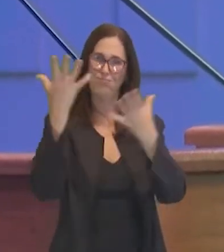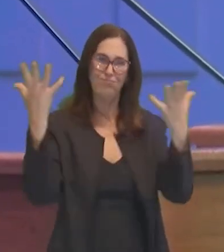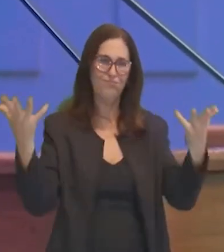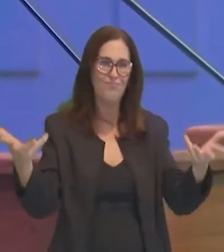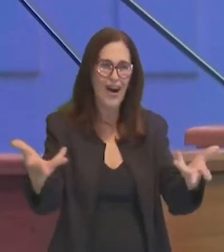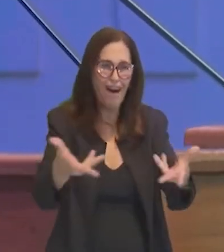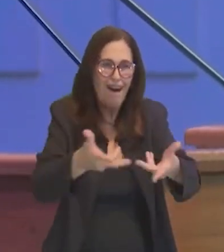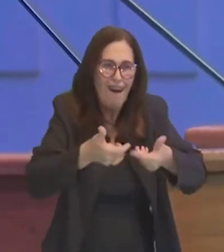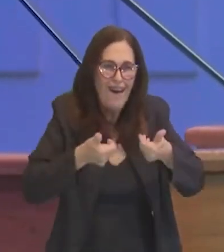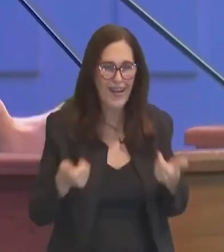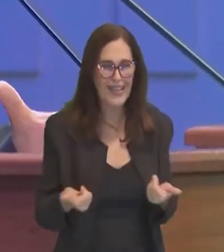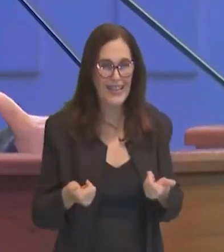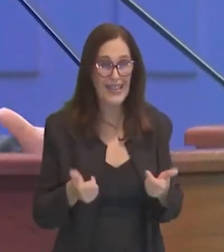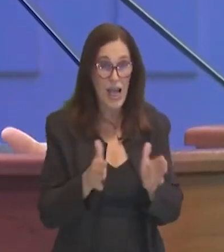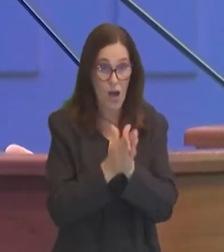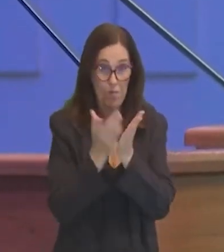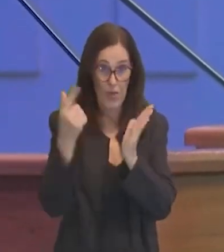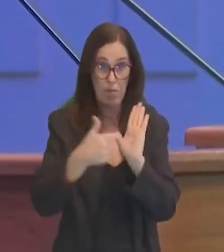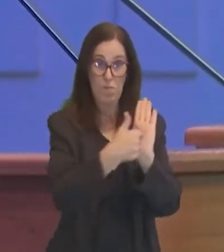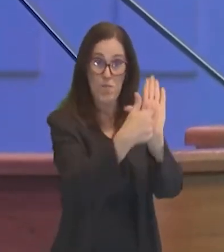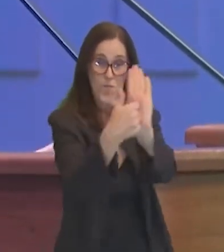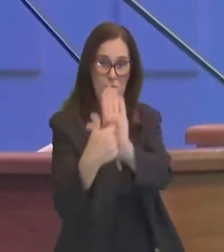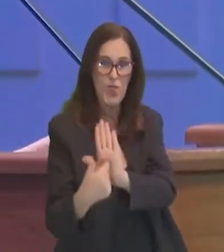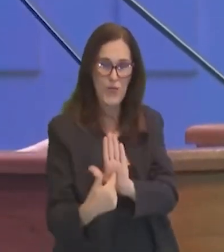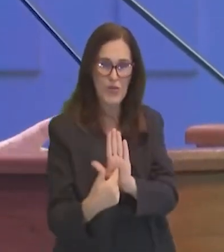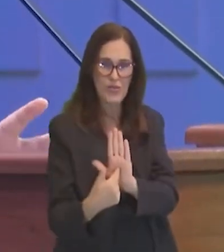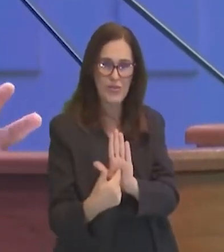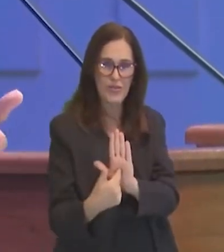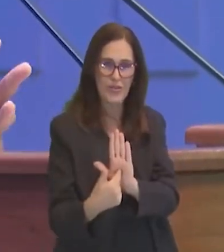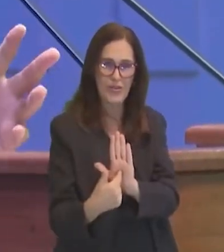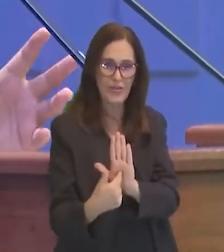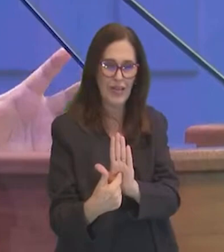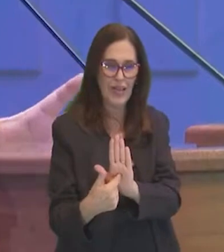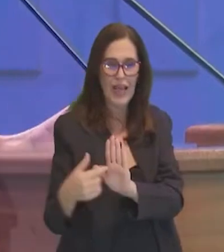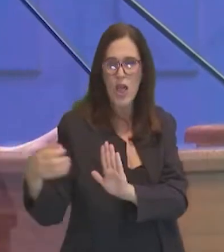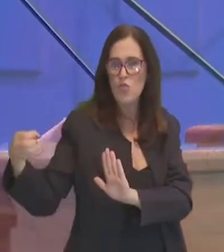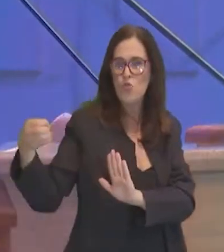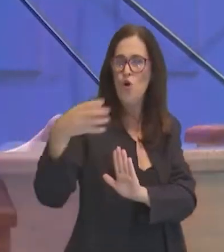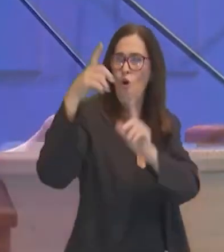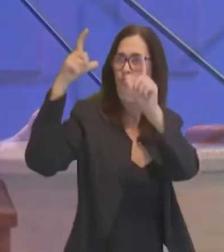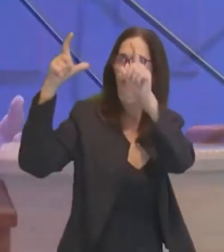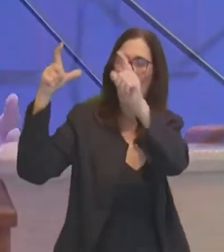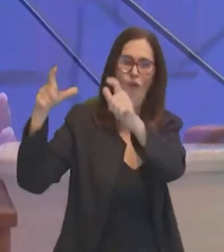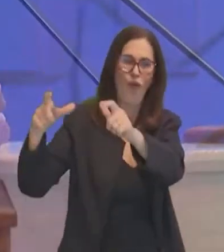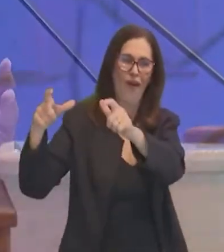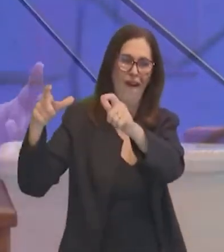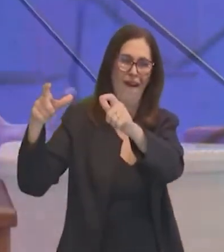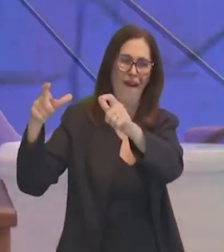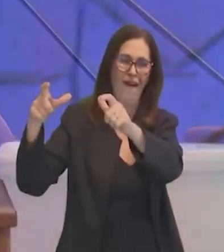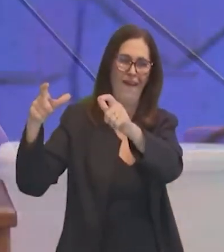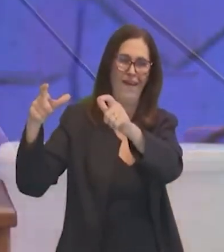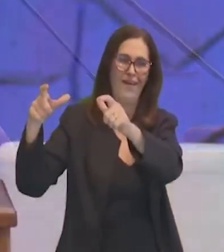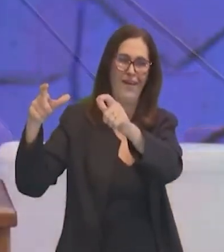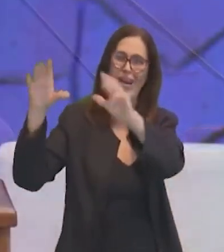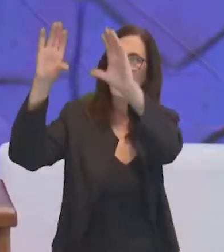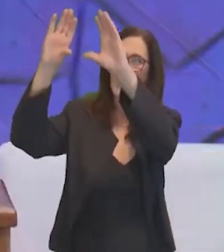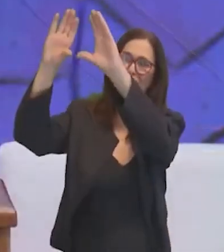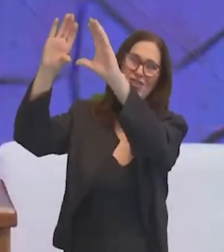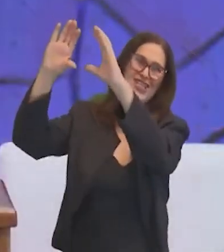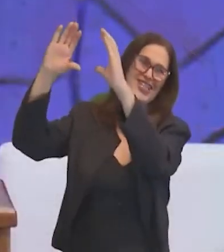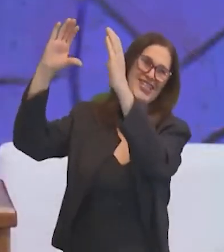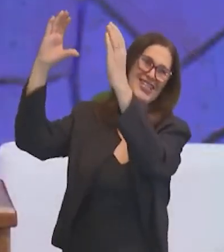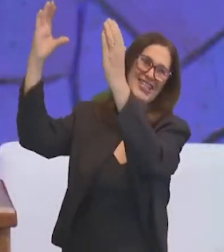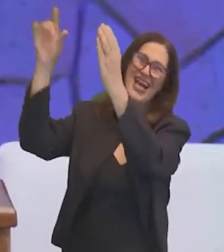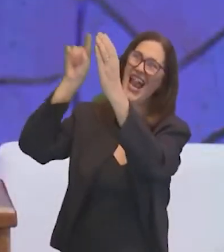Prazer. A Bíblia diz que este novo lugar, dito como céu, é